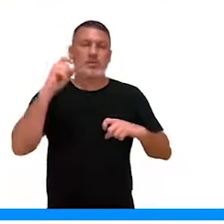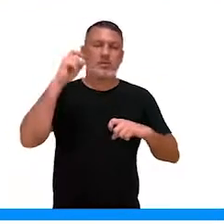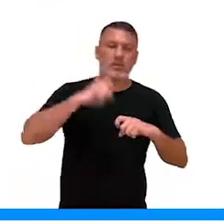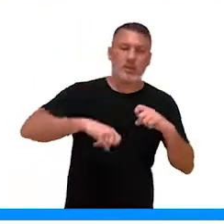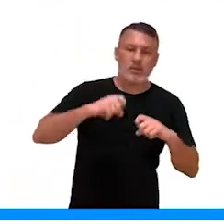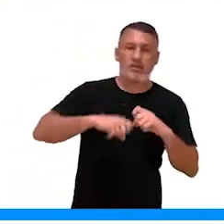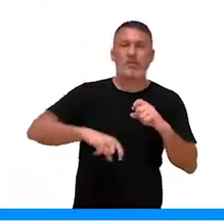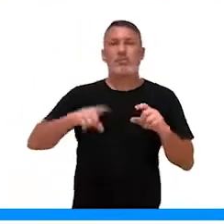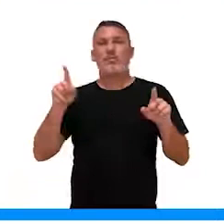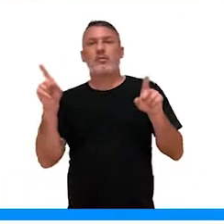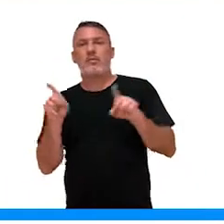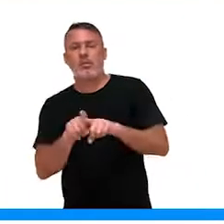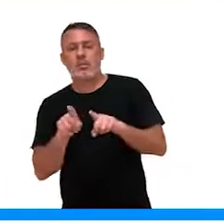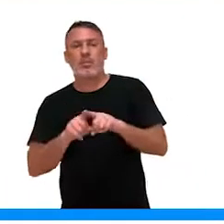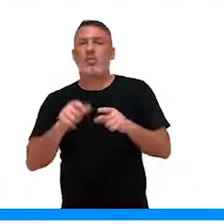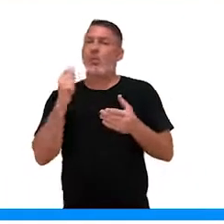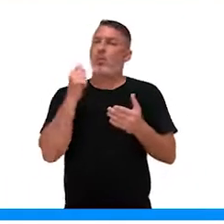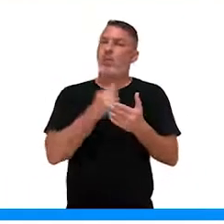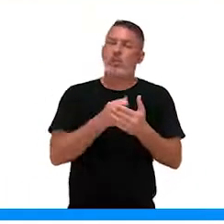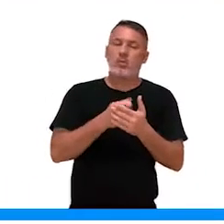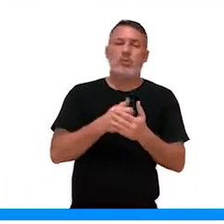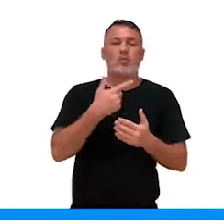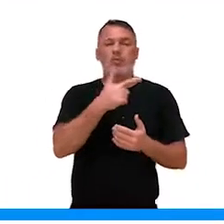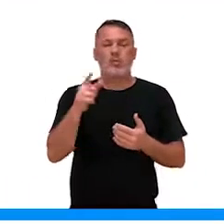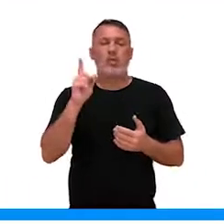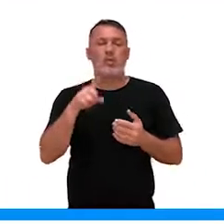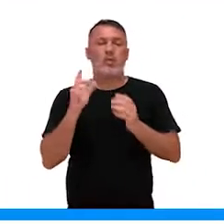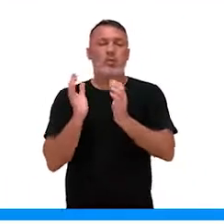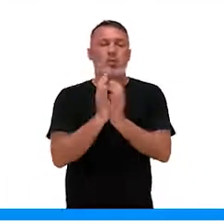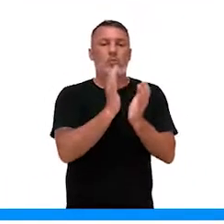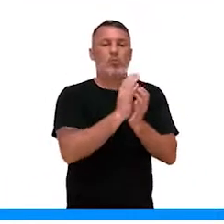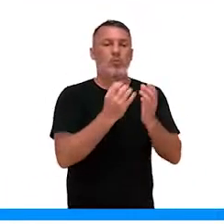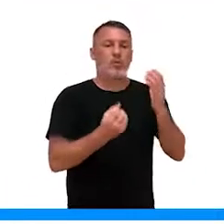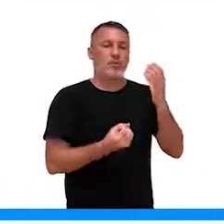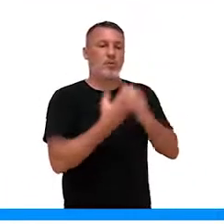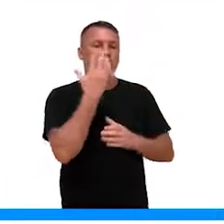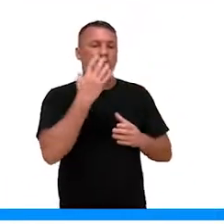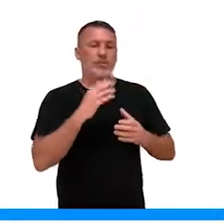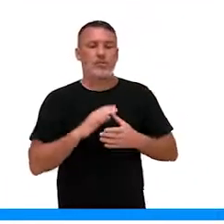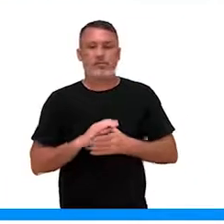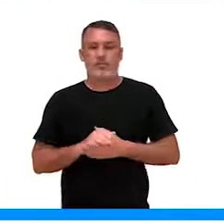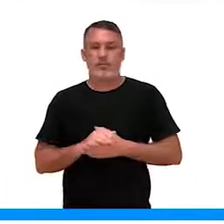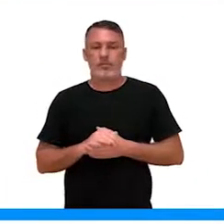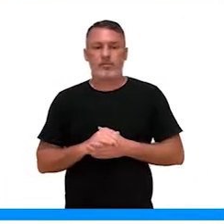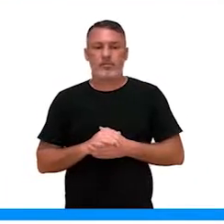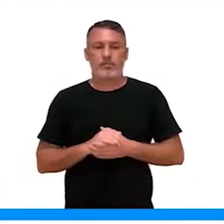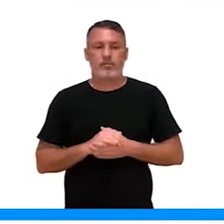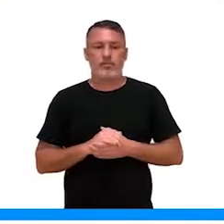não ser do mesmo sexo. Não é obrigatório e vão se desenvolver em placentas diferentes.